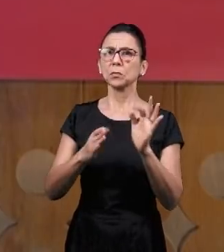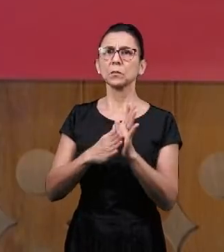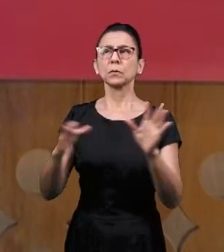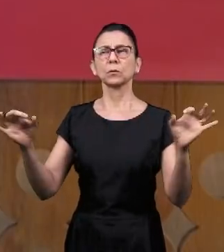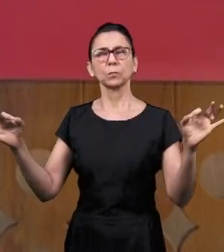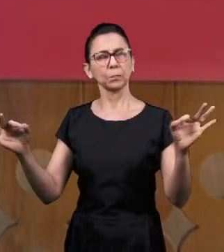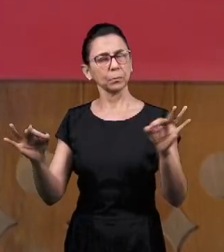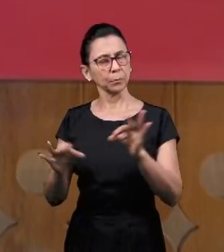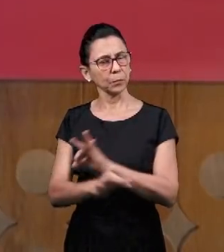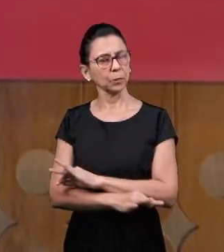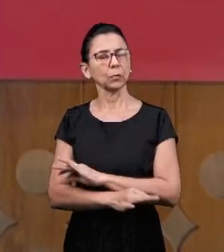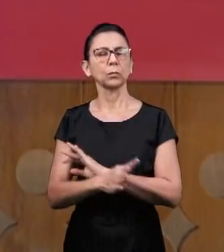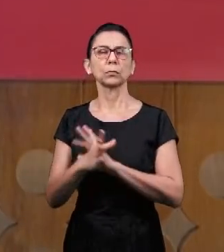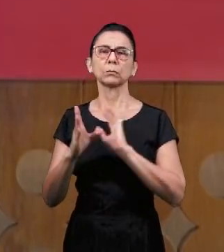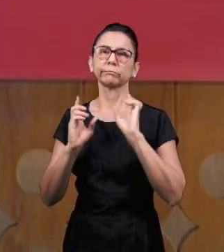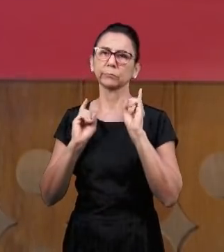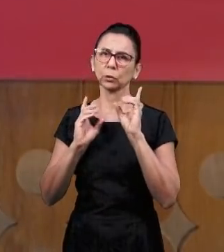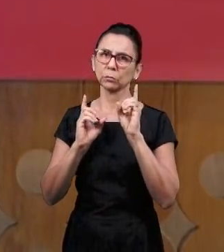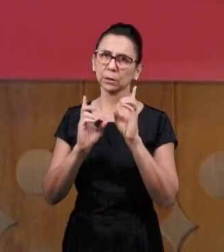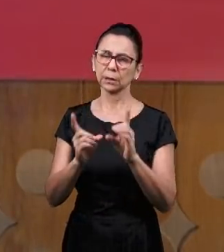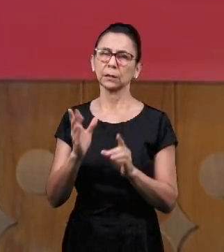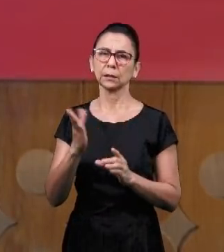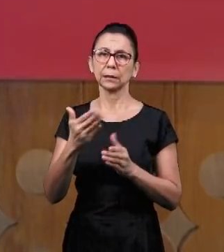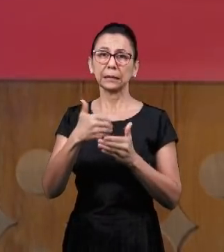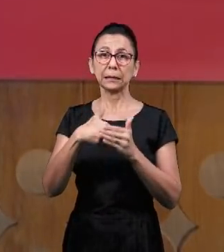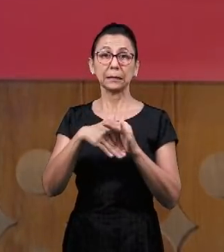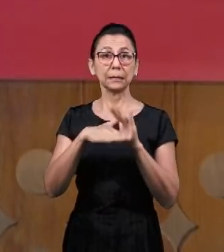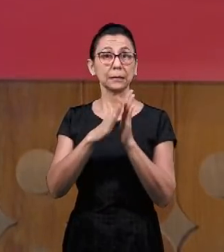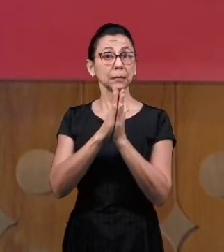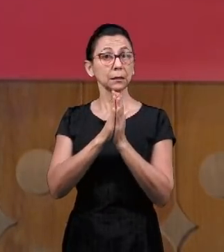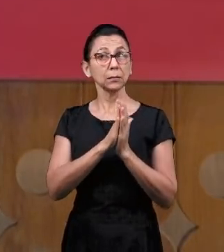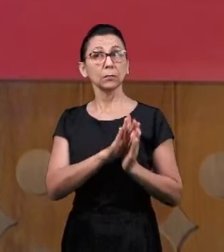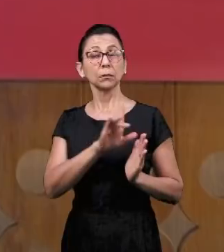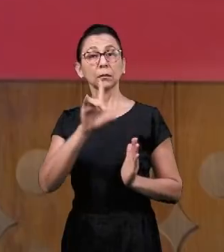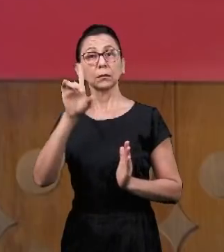a doutrina já está na palavra, mas o Espírito Santo queria